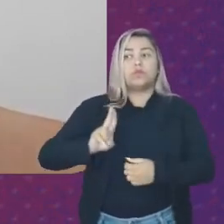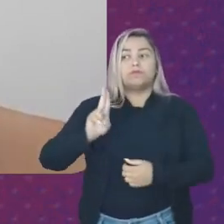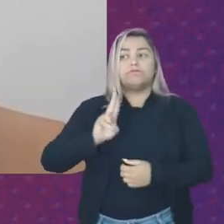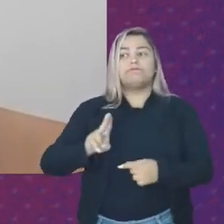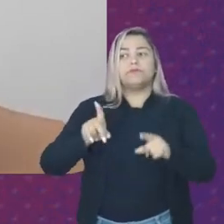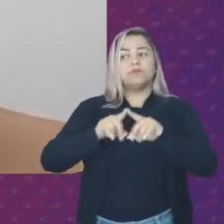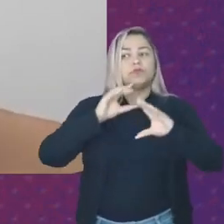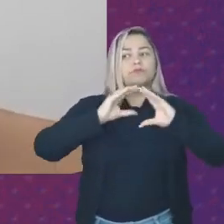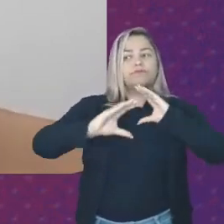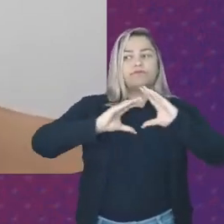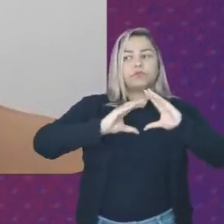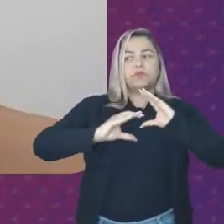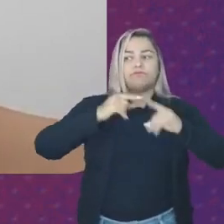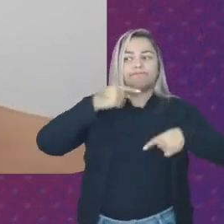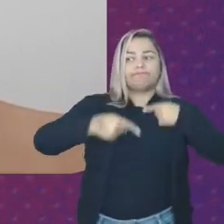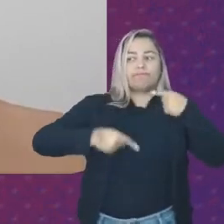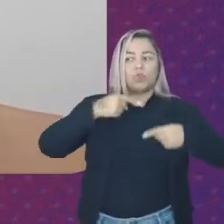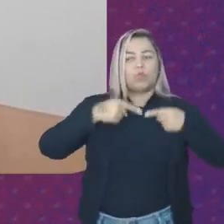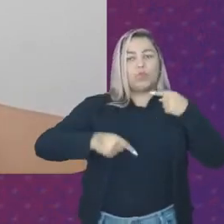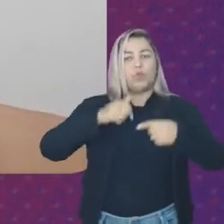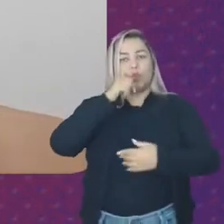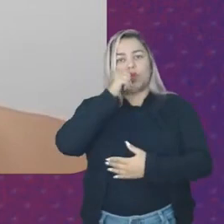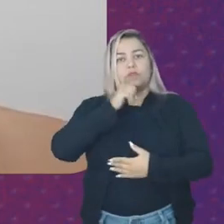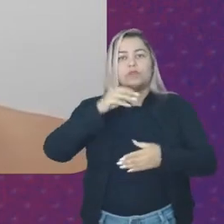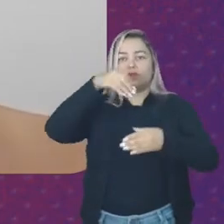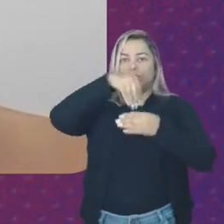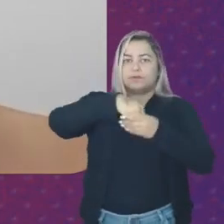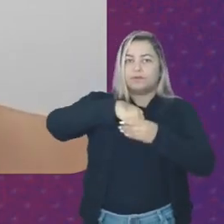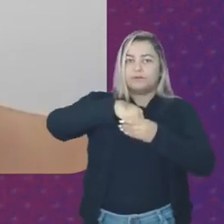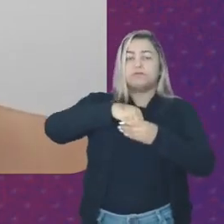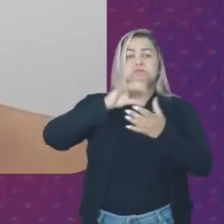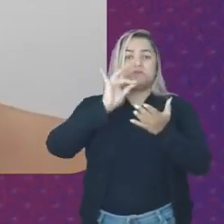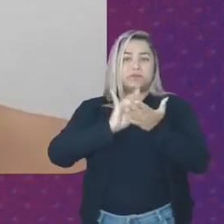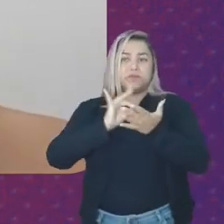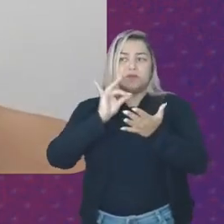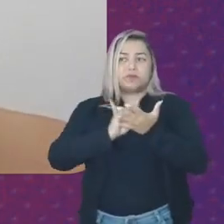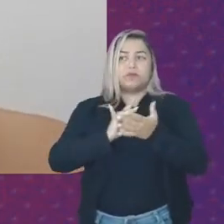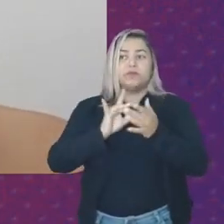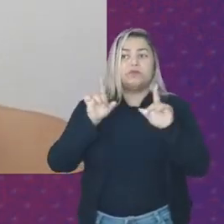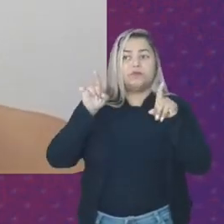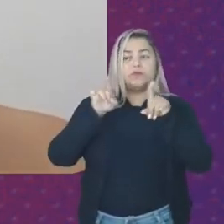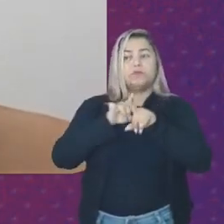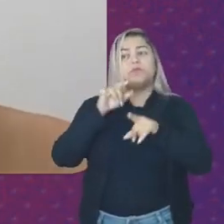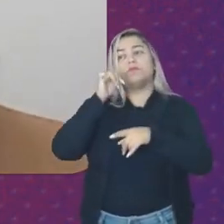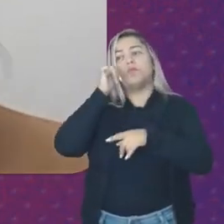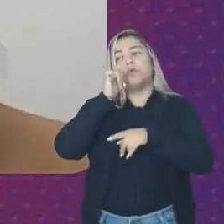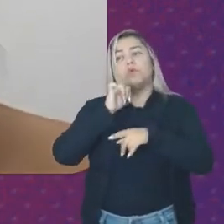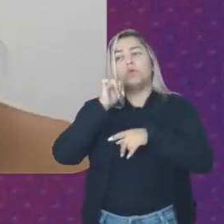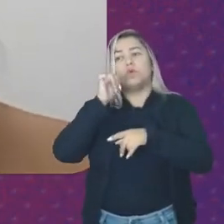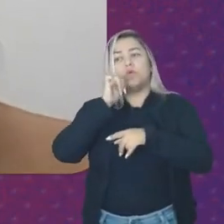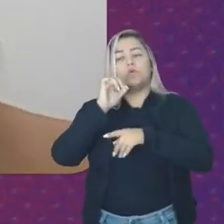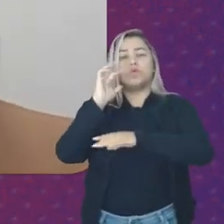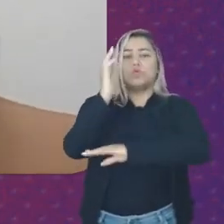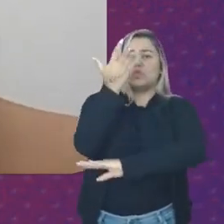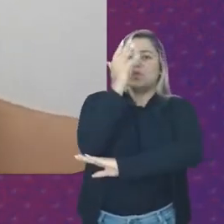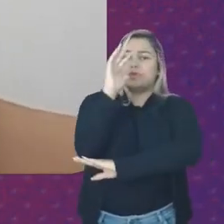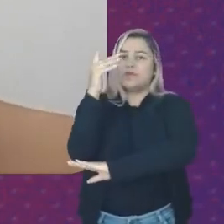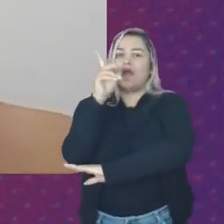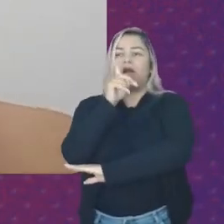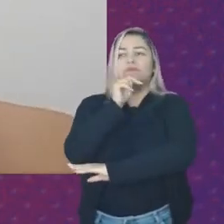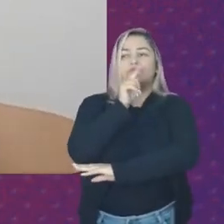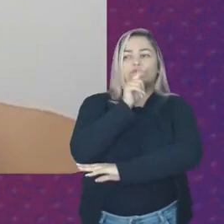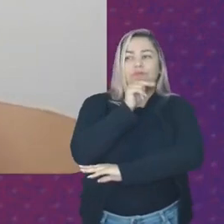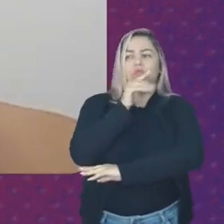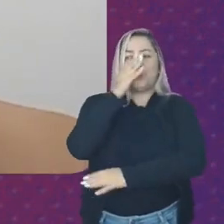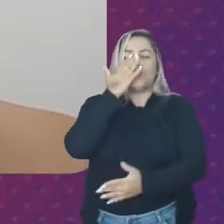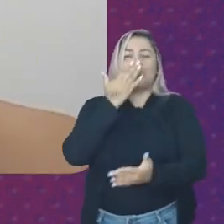na comunicação política de mulheres dentro dessas realidades, né, mulheres do campo, das florestas e das águas, que eu